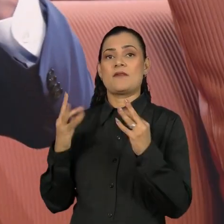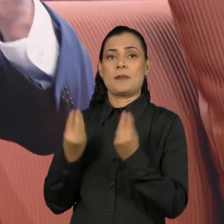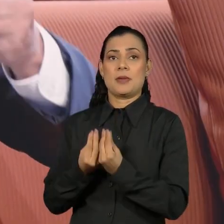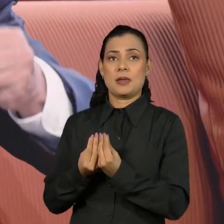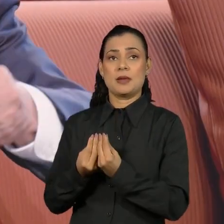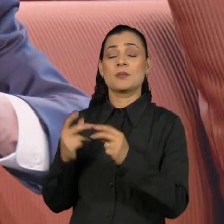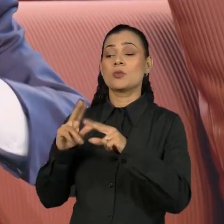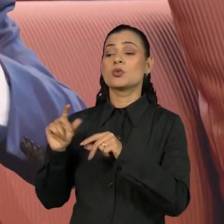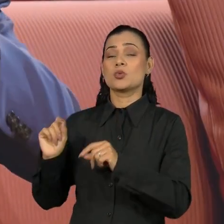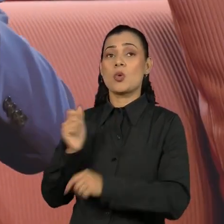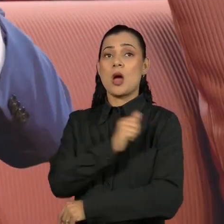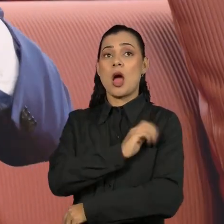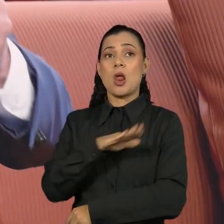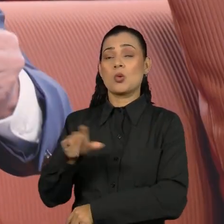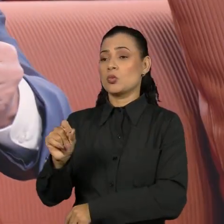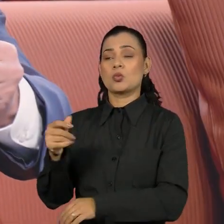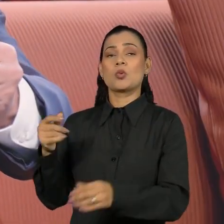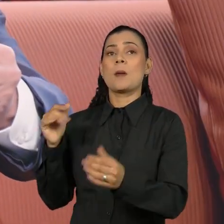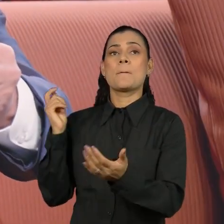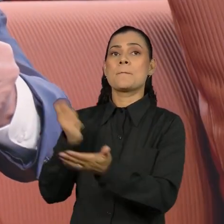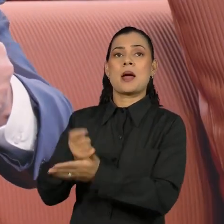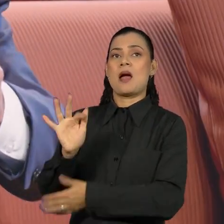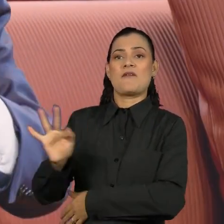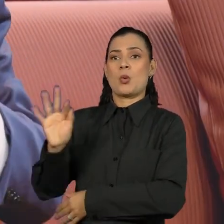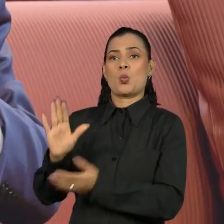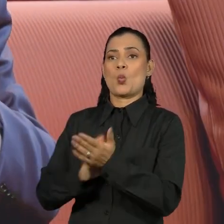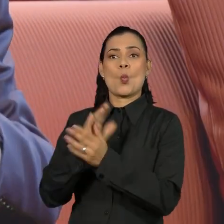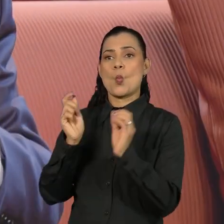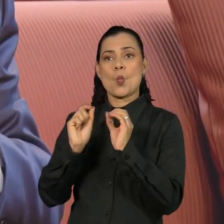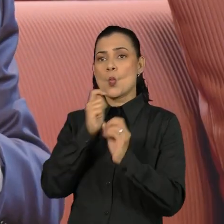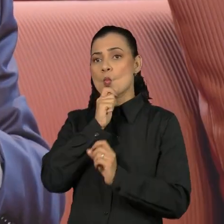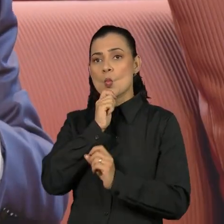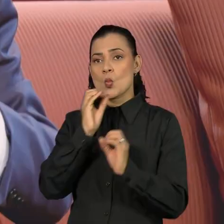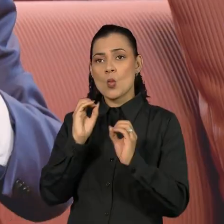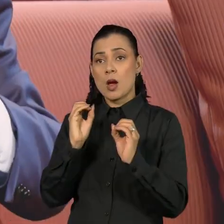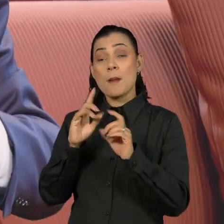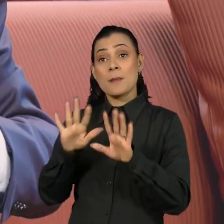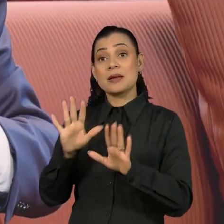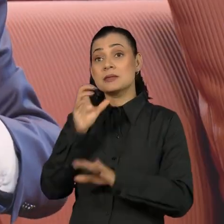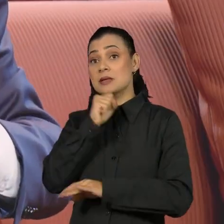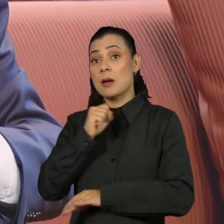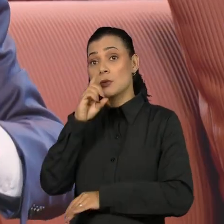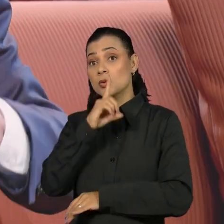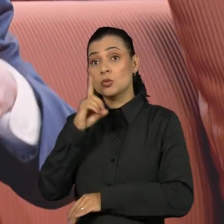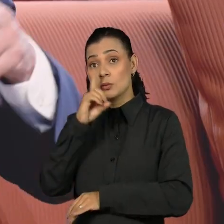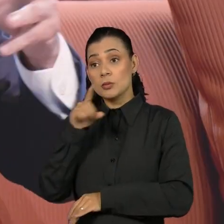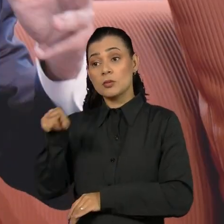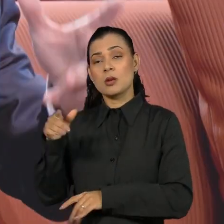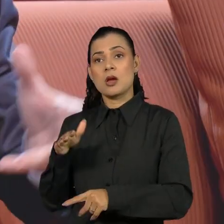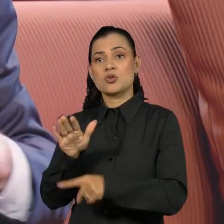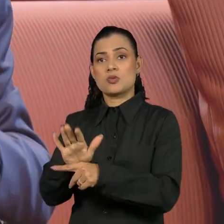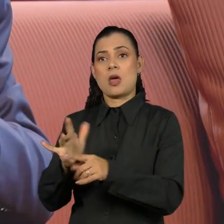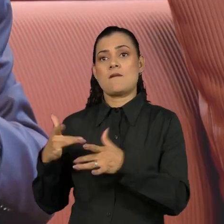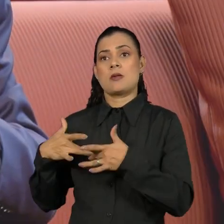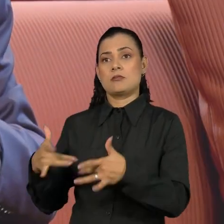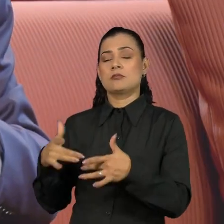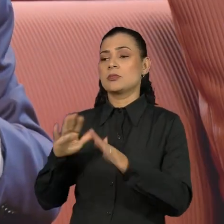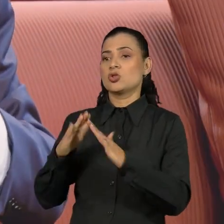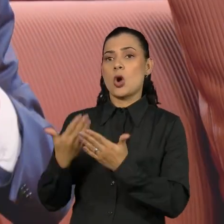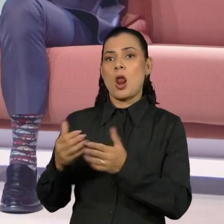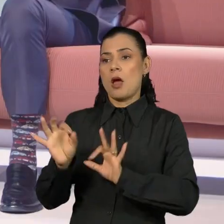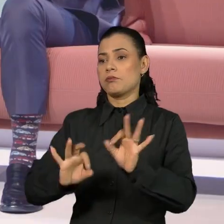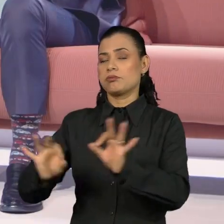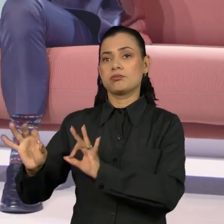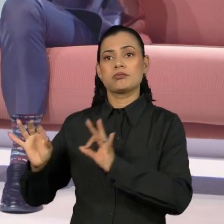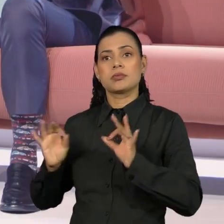o aluno não pagava a faculdade, mas ele, sábado ou domingo, ajudava a abrir a escola,